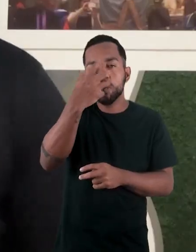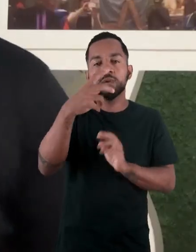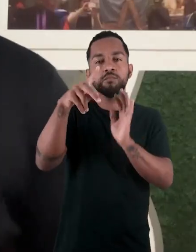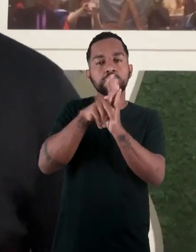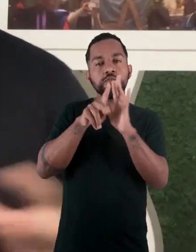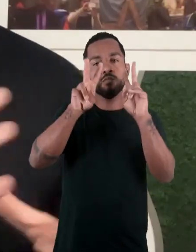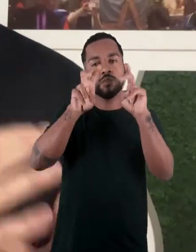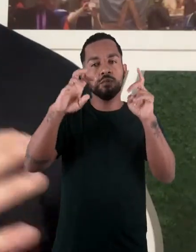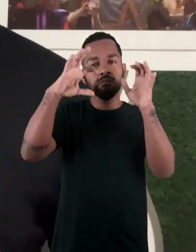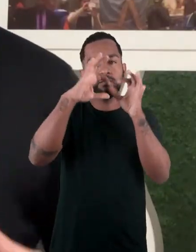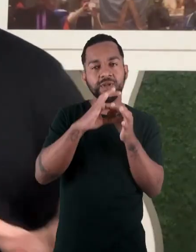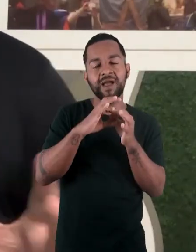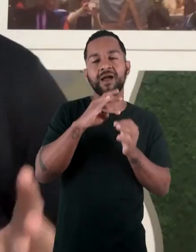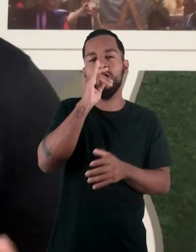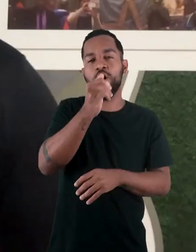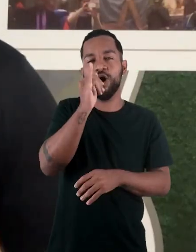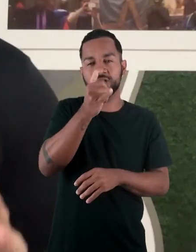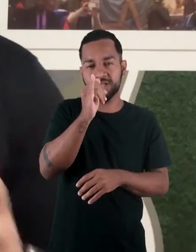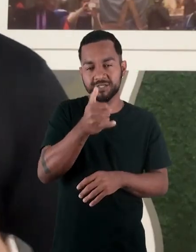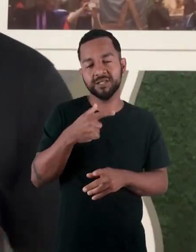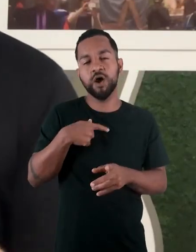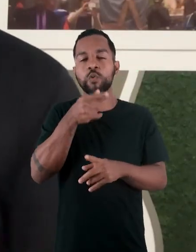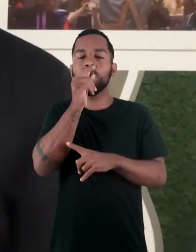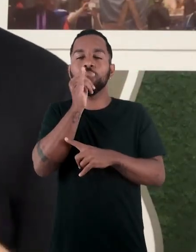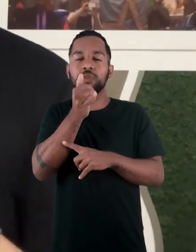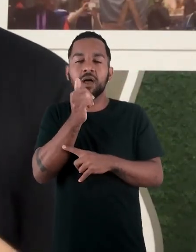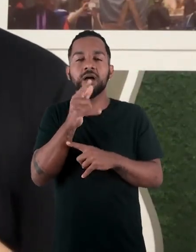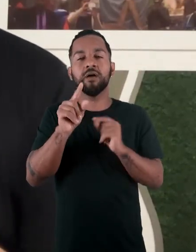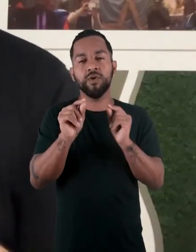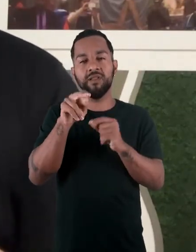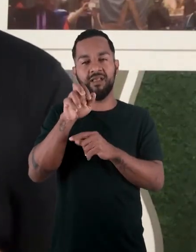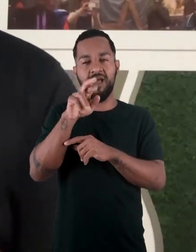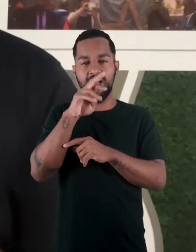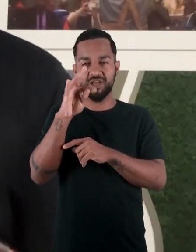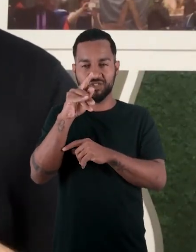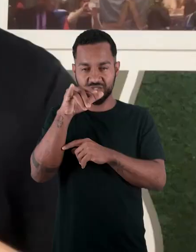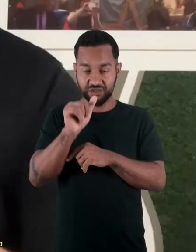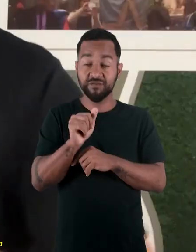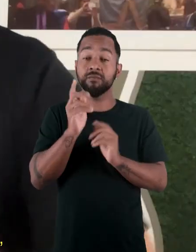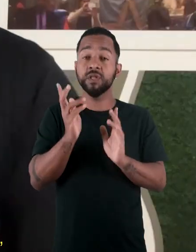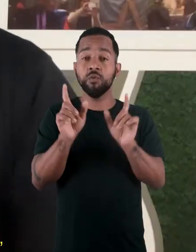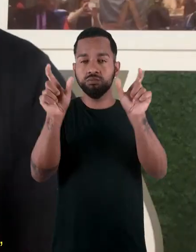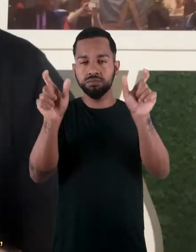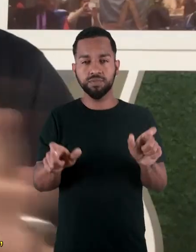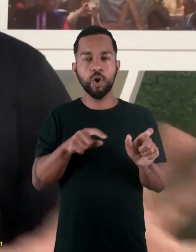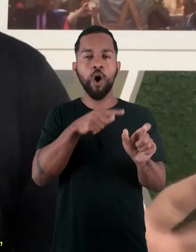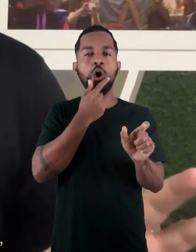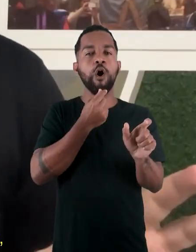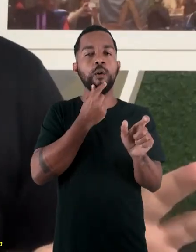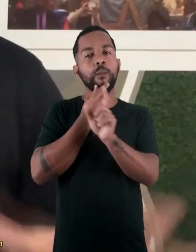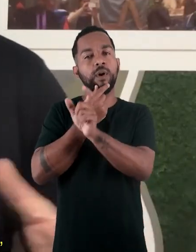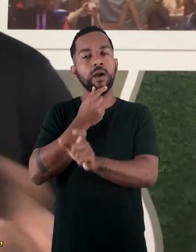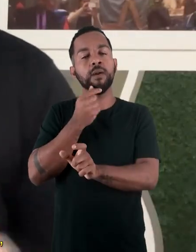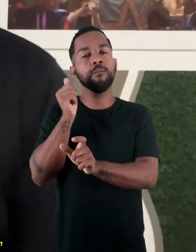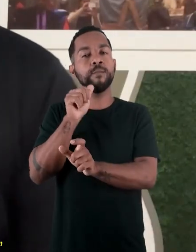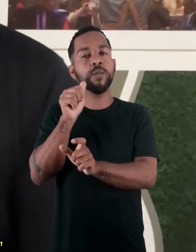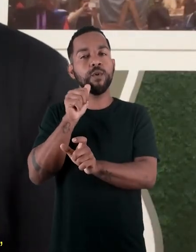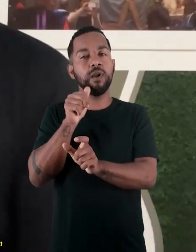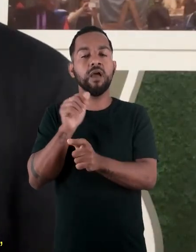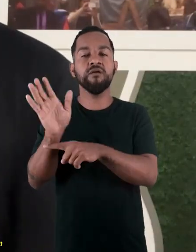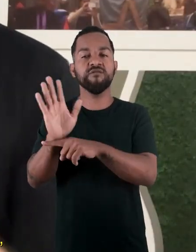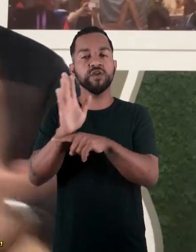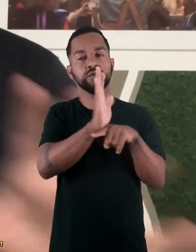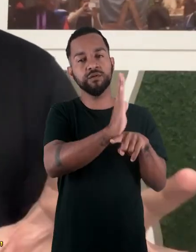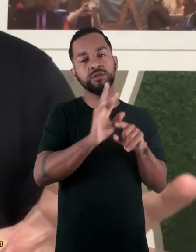da história, para o domínio da narrativa. Então são duas figuras, um homem e uma mulher, em vídeos completamente diferentes, de